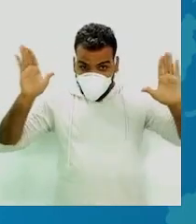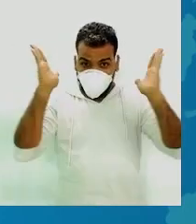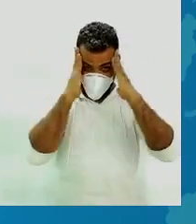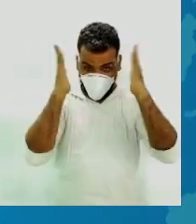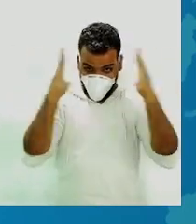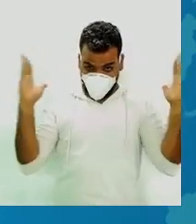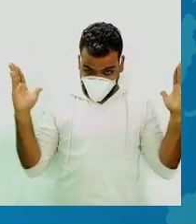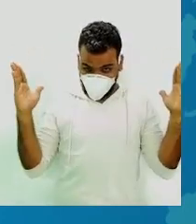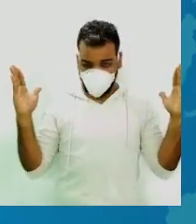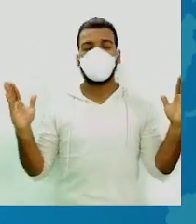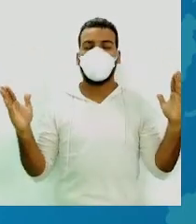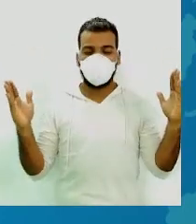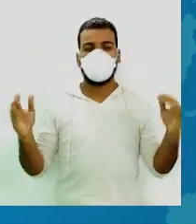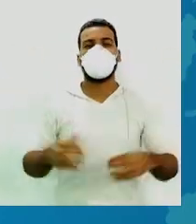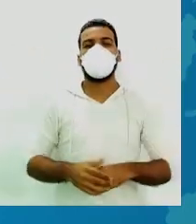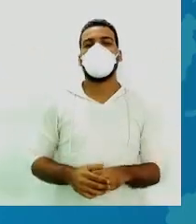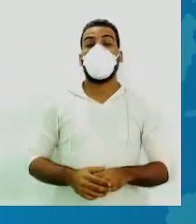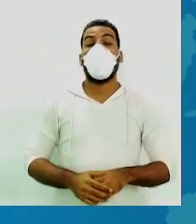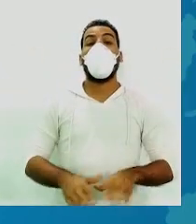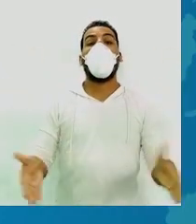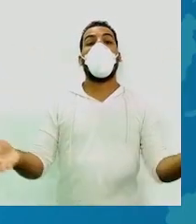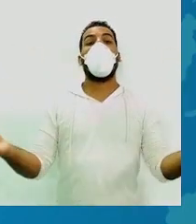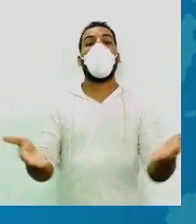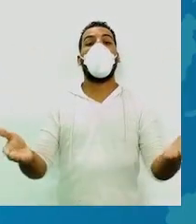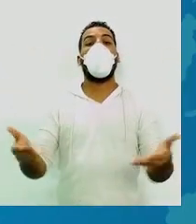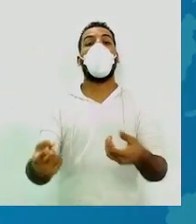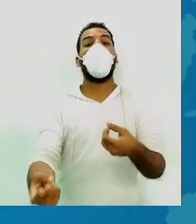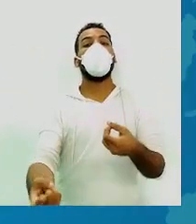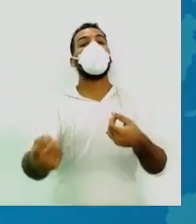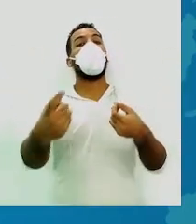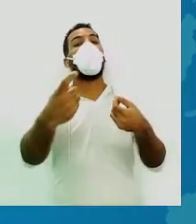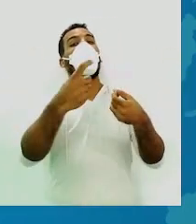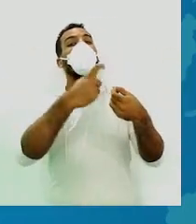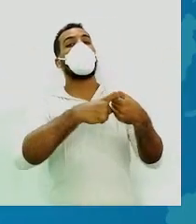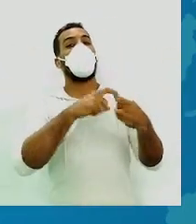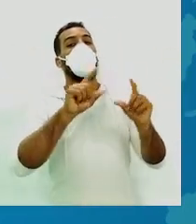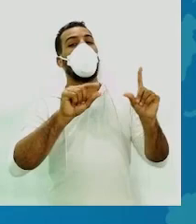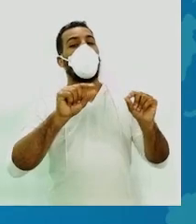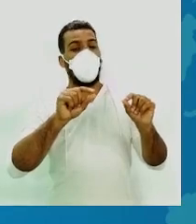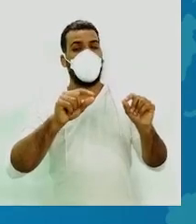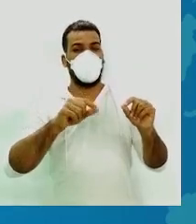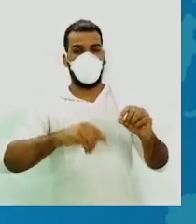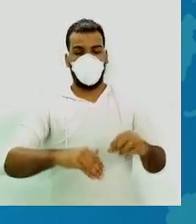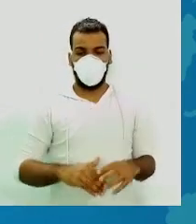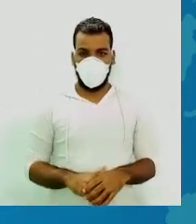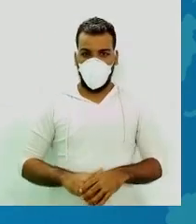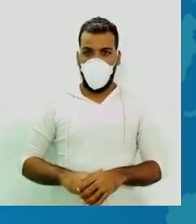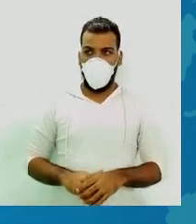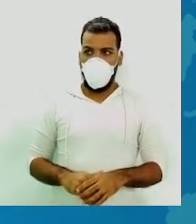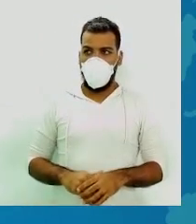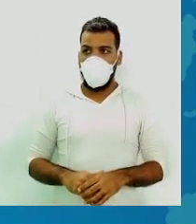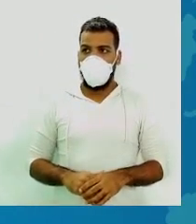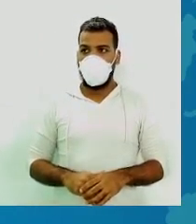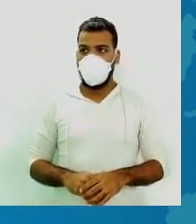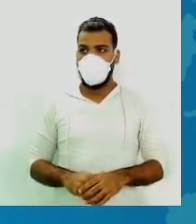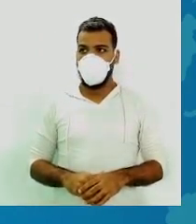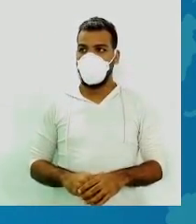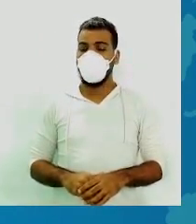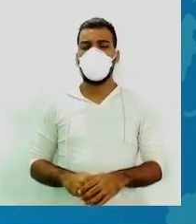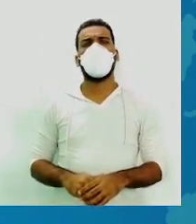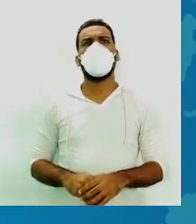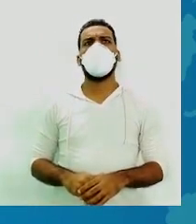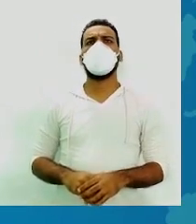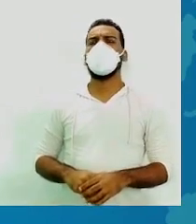bem, agora eu quero voltar ao que eu falei há alguns minutos atrás. Professor, se isso é